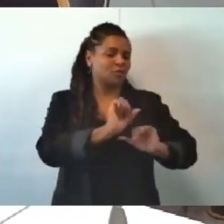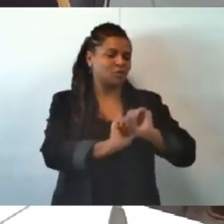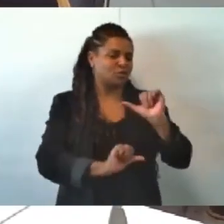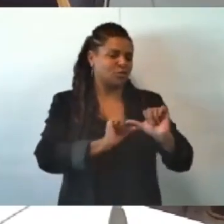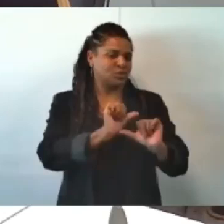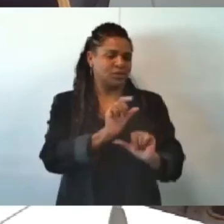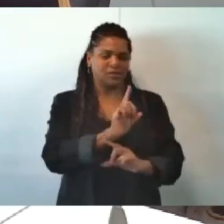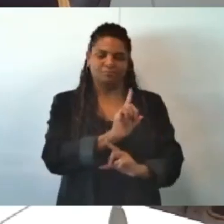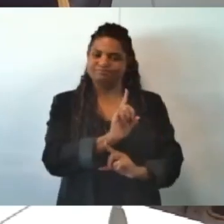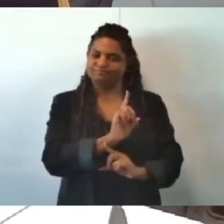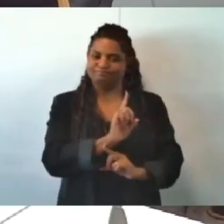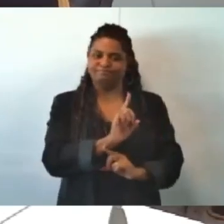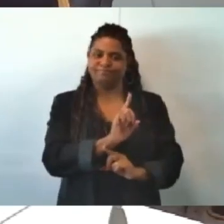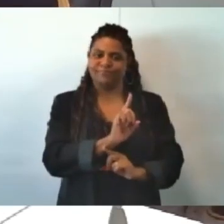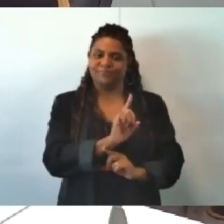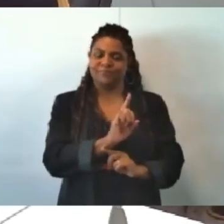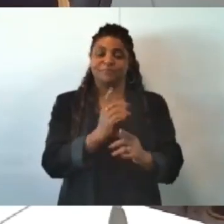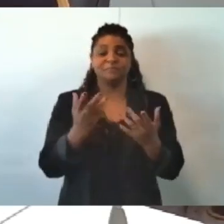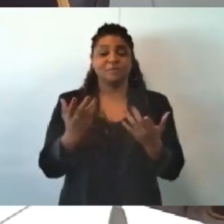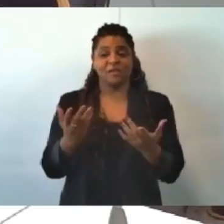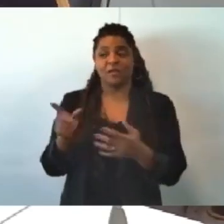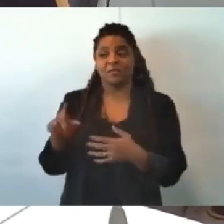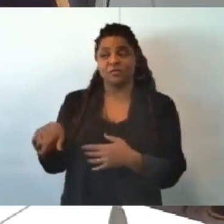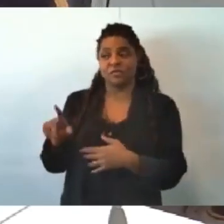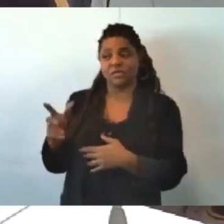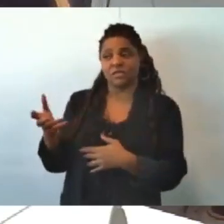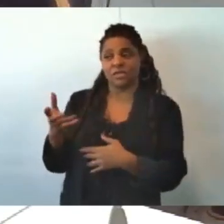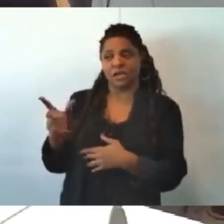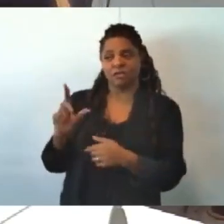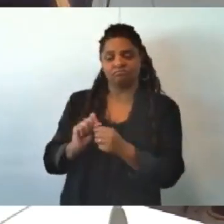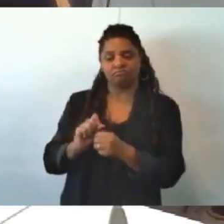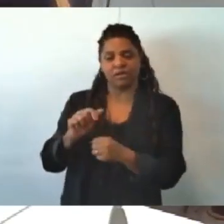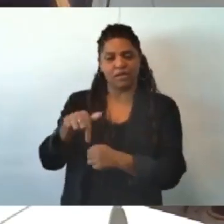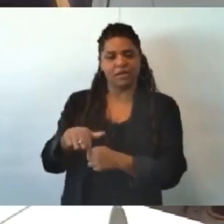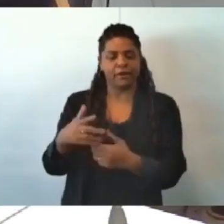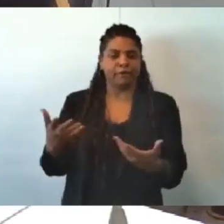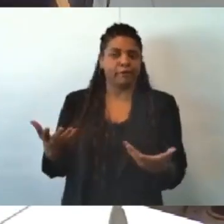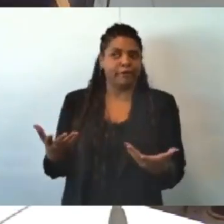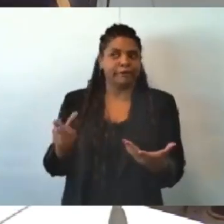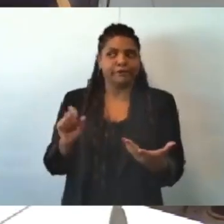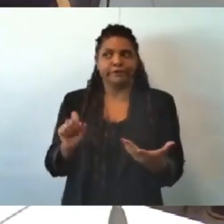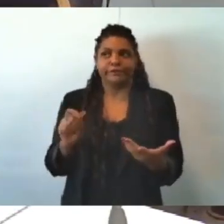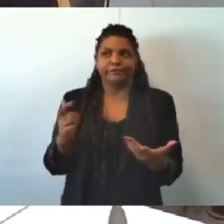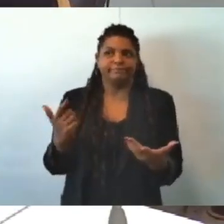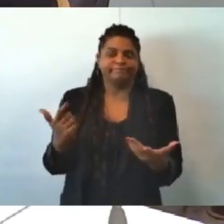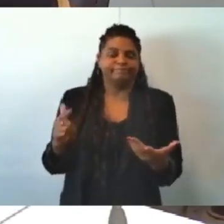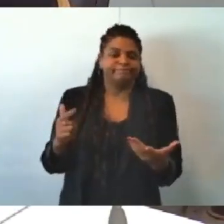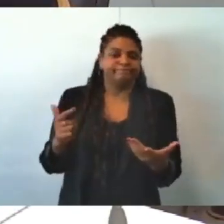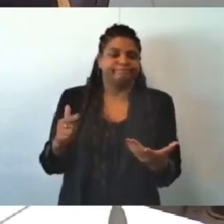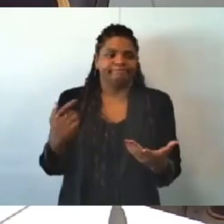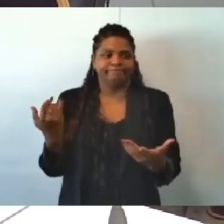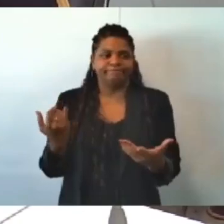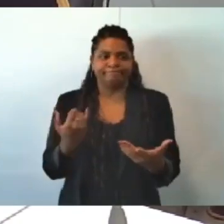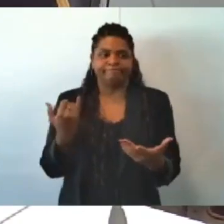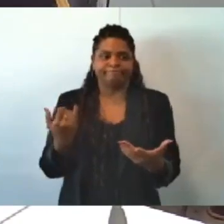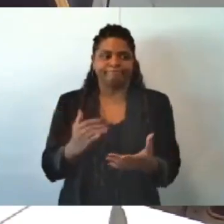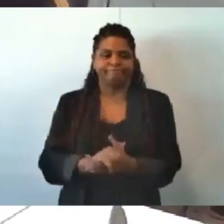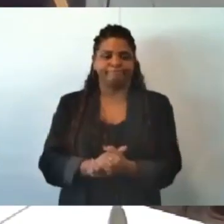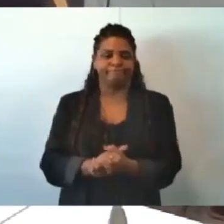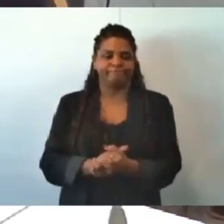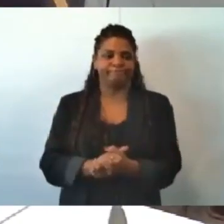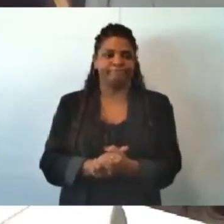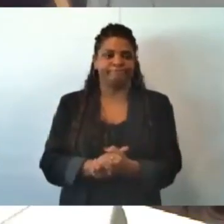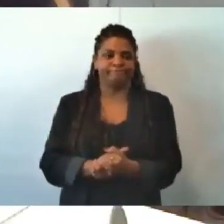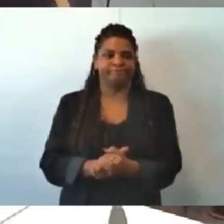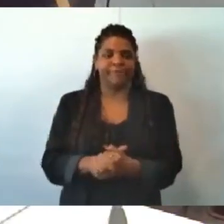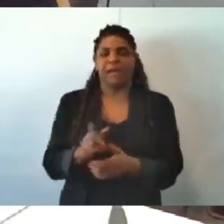é, sinceramente, banal, né, é, não atrapalhe essa vista maravilhosa e não prejudique a